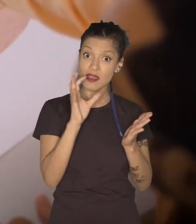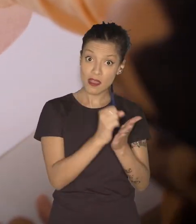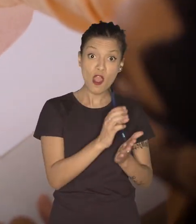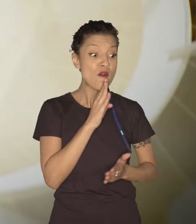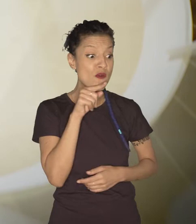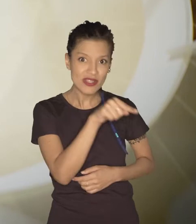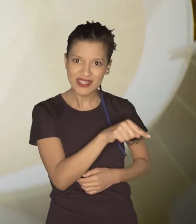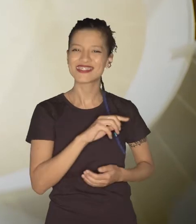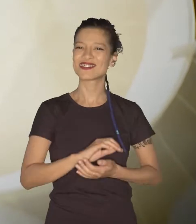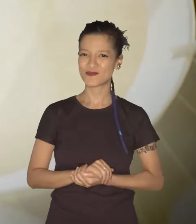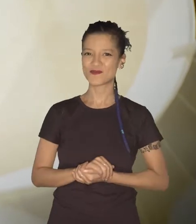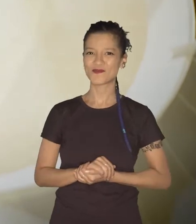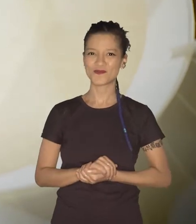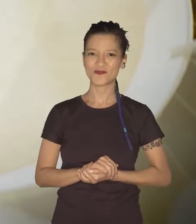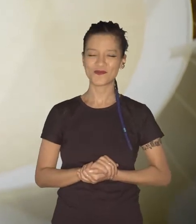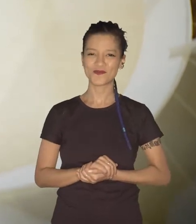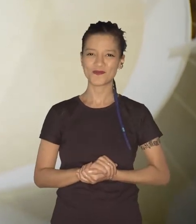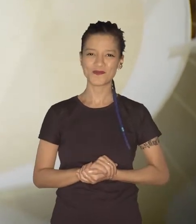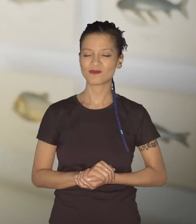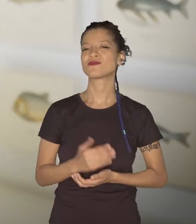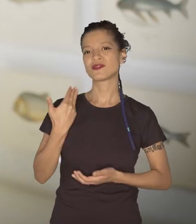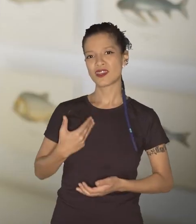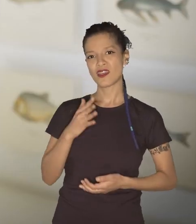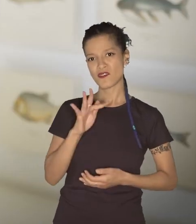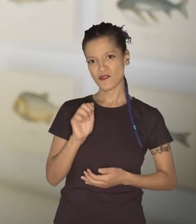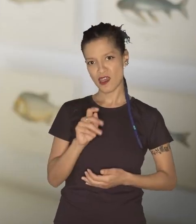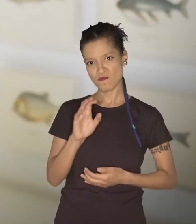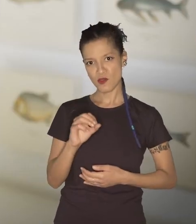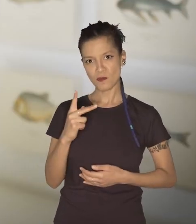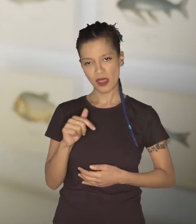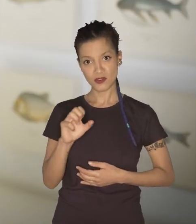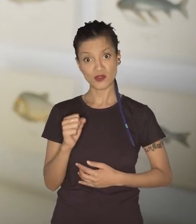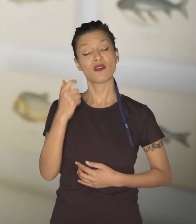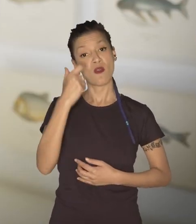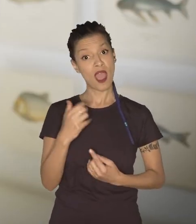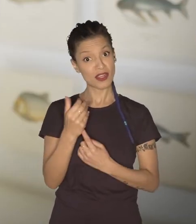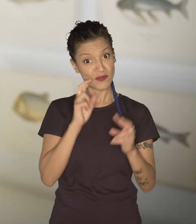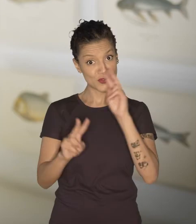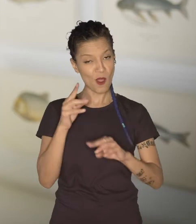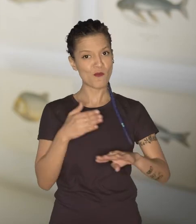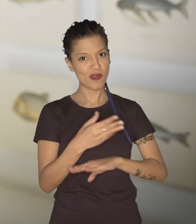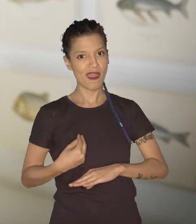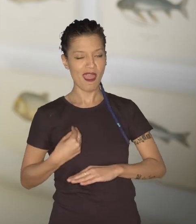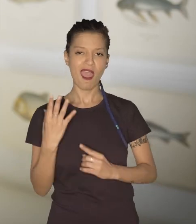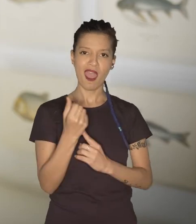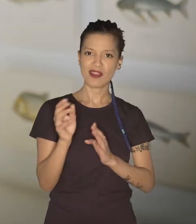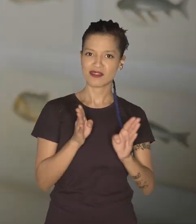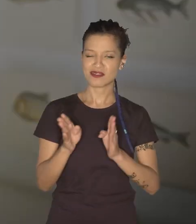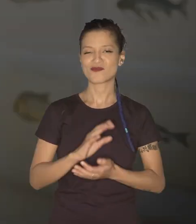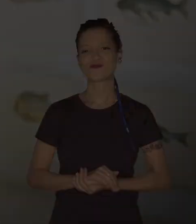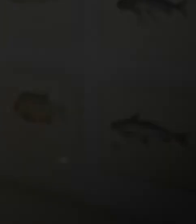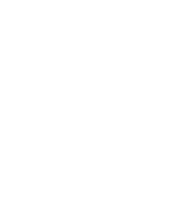itaucultural.org.br/arteacesso, pesquise, conheça e se inscreva. Eu sou Fábio Passos, artista visual, e estou no Arte Acesso.